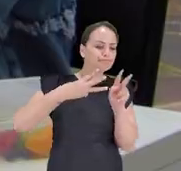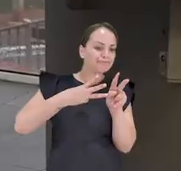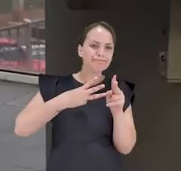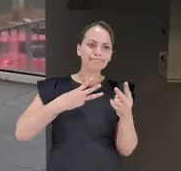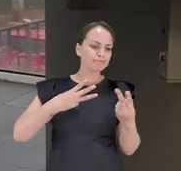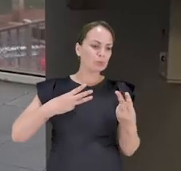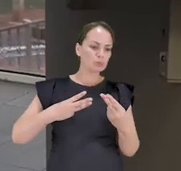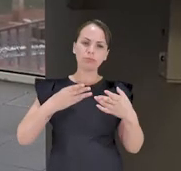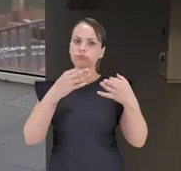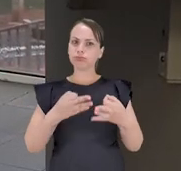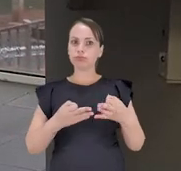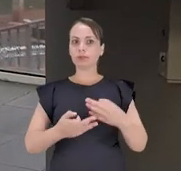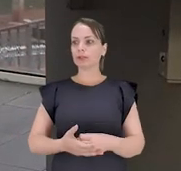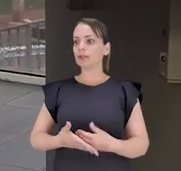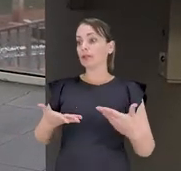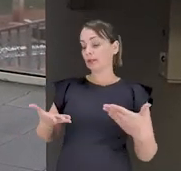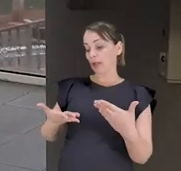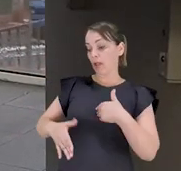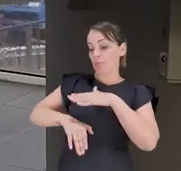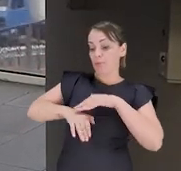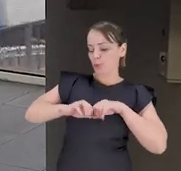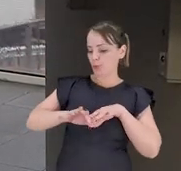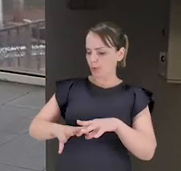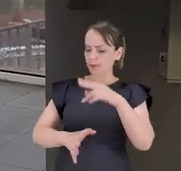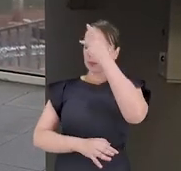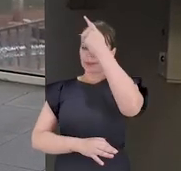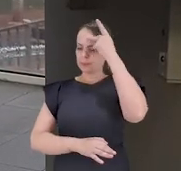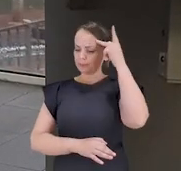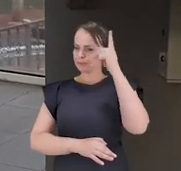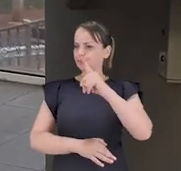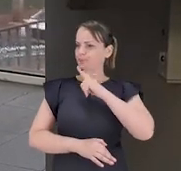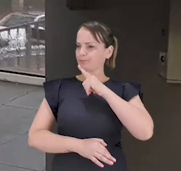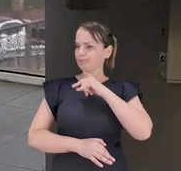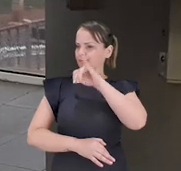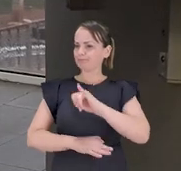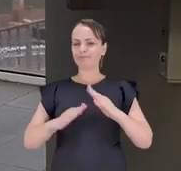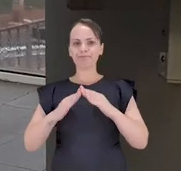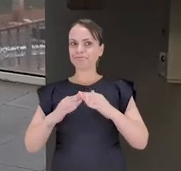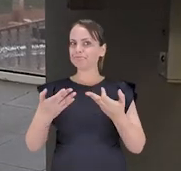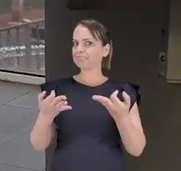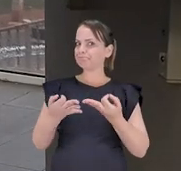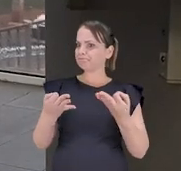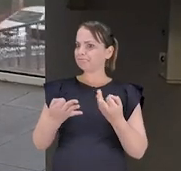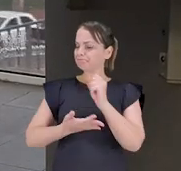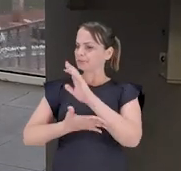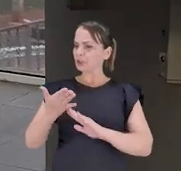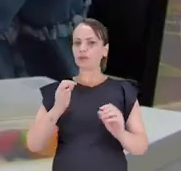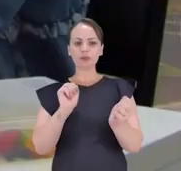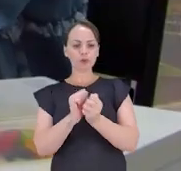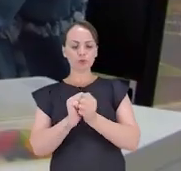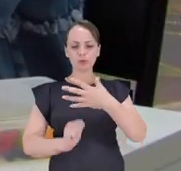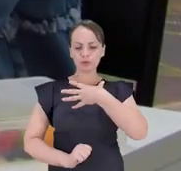ativador. Gente, nesse período de pandemia em que as pessoas estão mais em casa, é uma ótima atividade para fazer com os